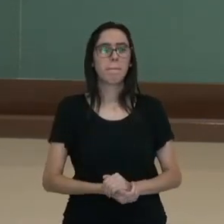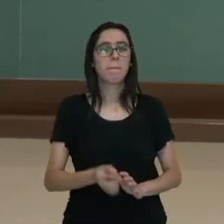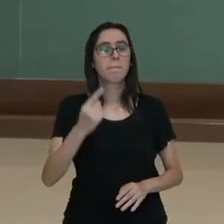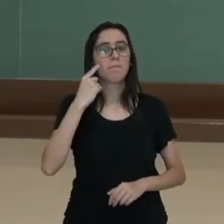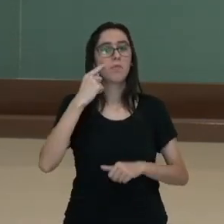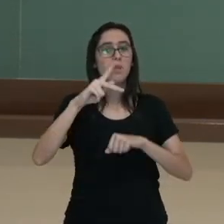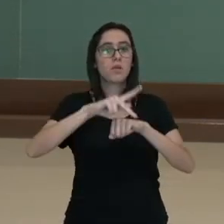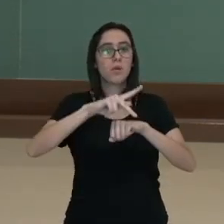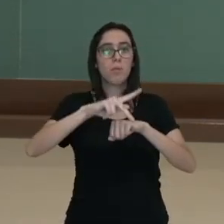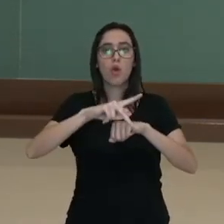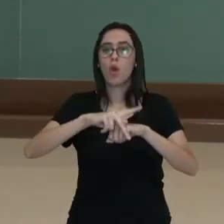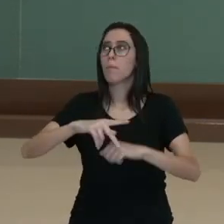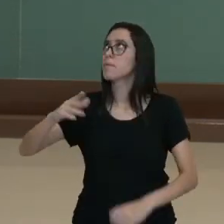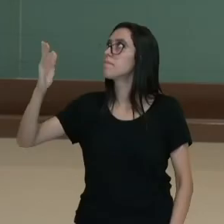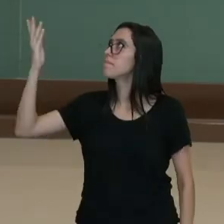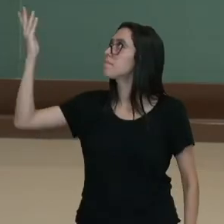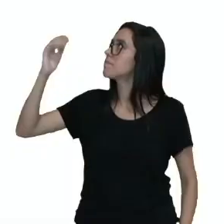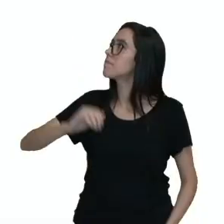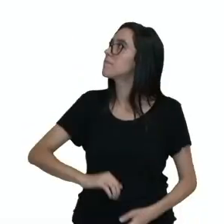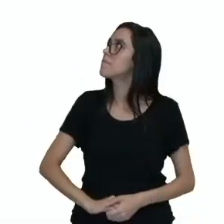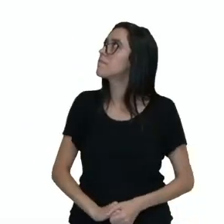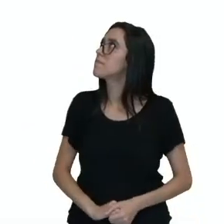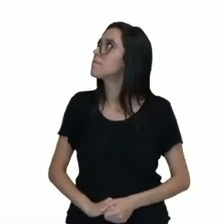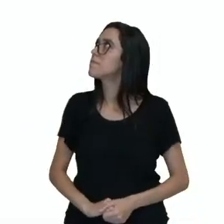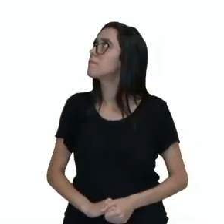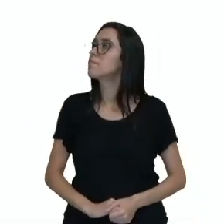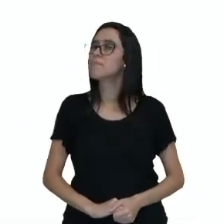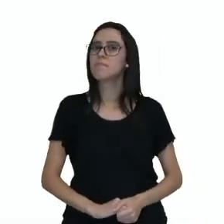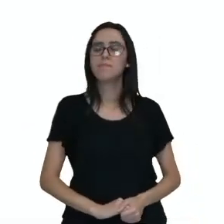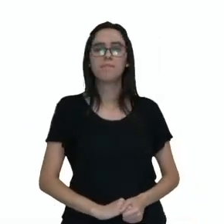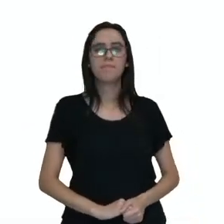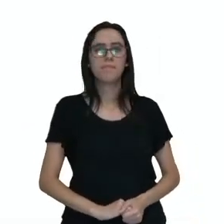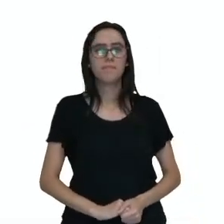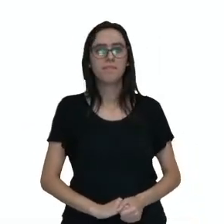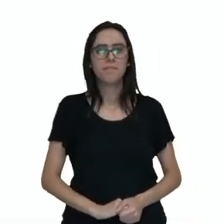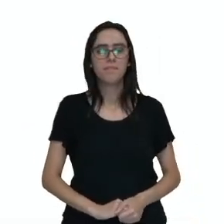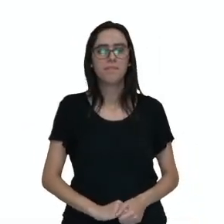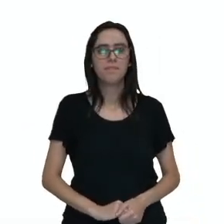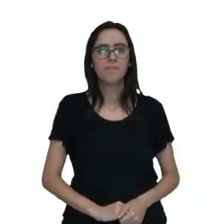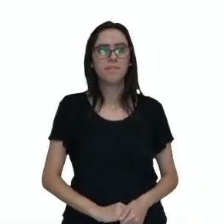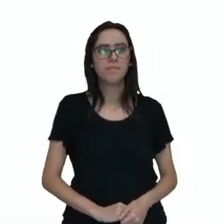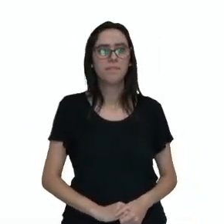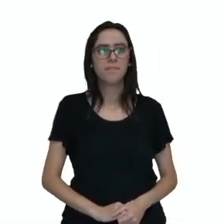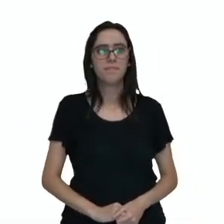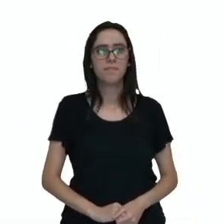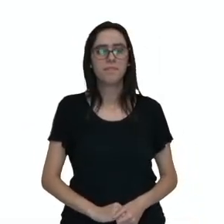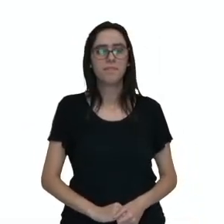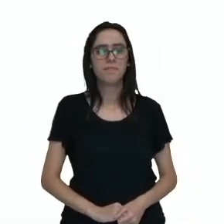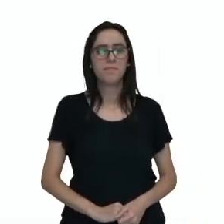outros pronombres indefinidos. Outros indefinidos bastante usuales.